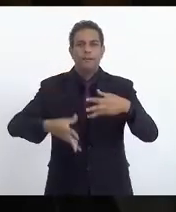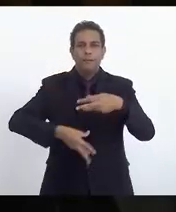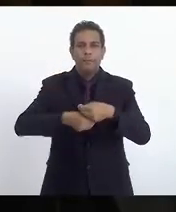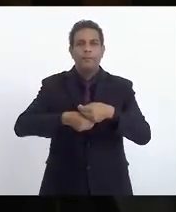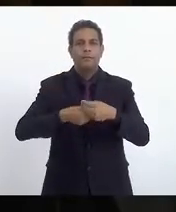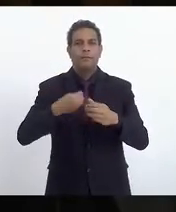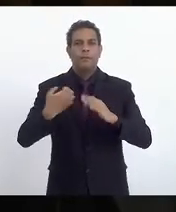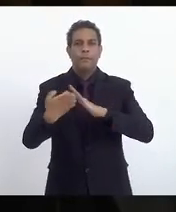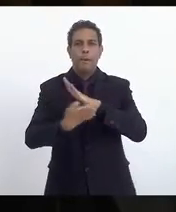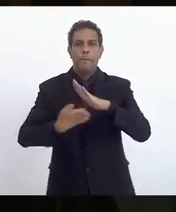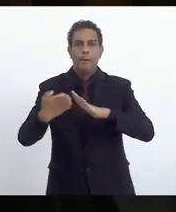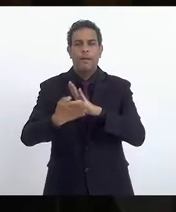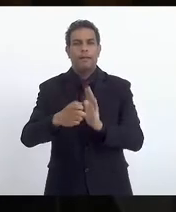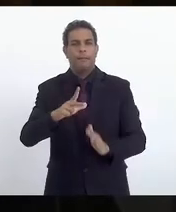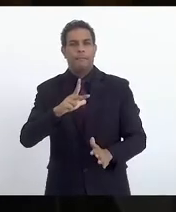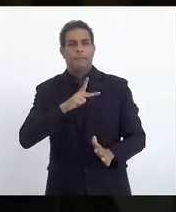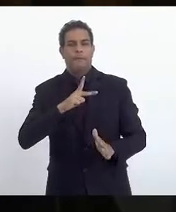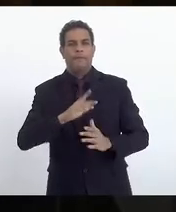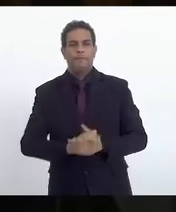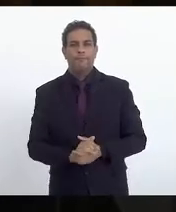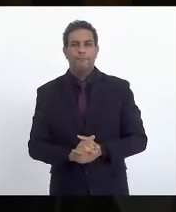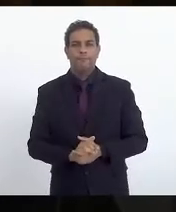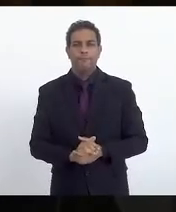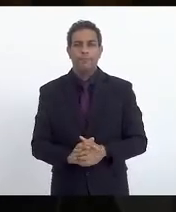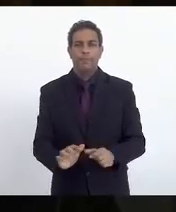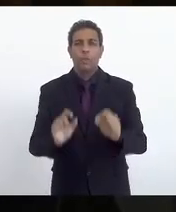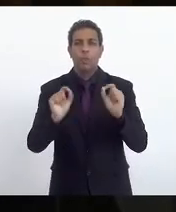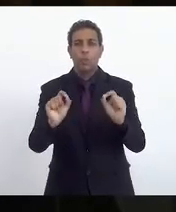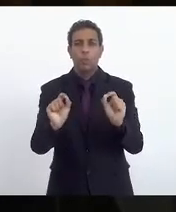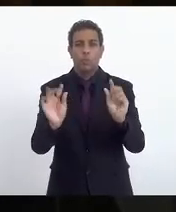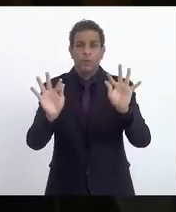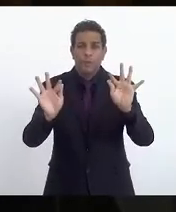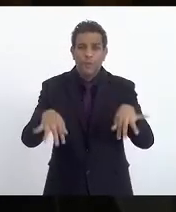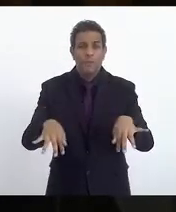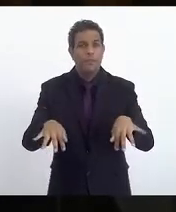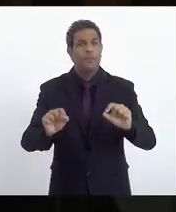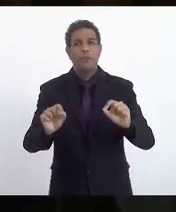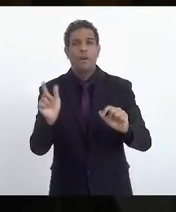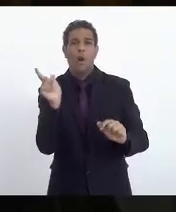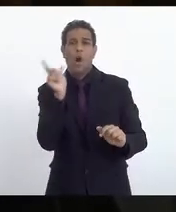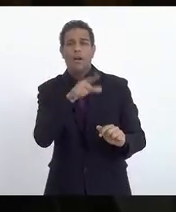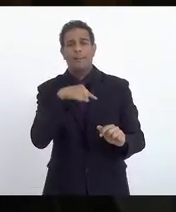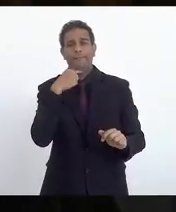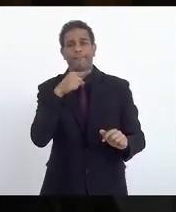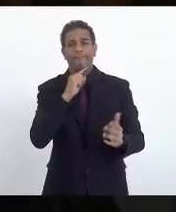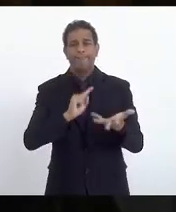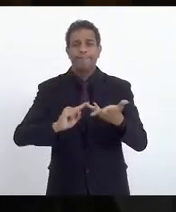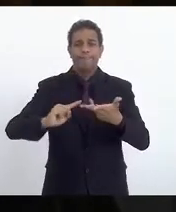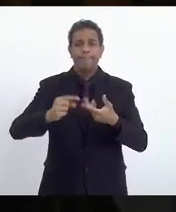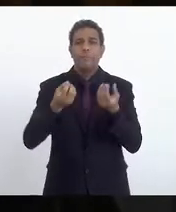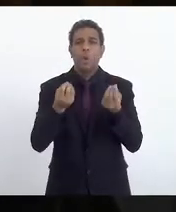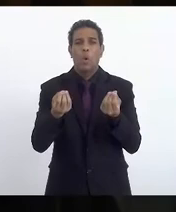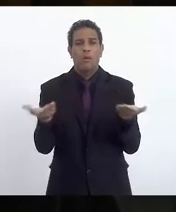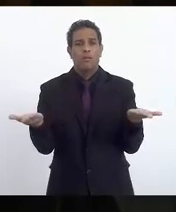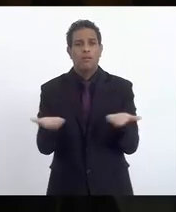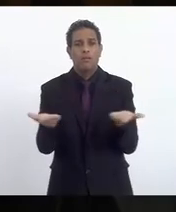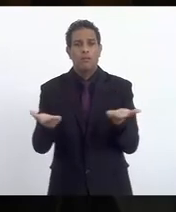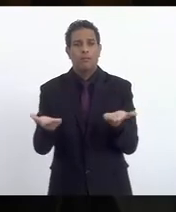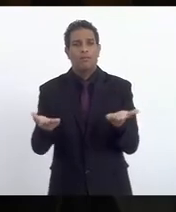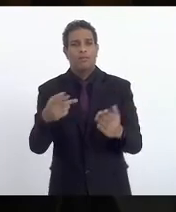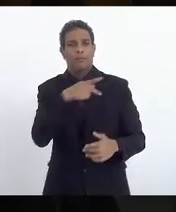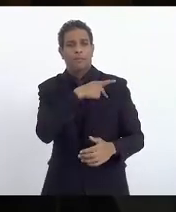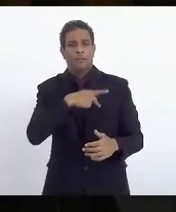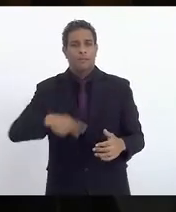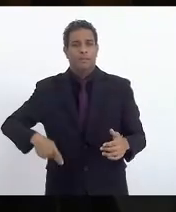privada Isto é o fim da picada como é que um Gol Presidente